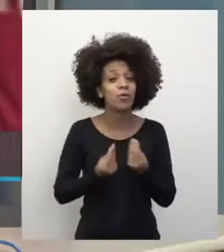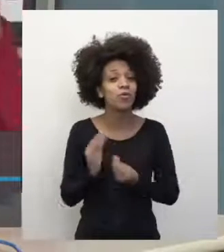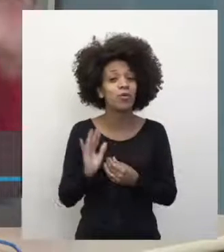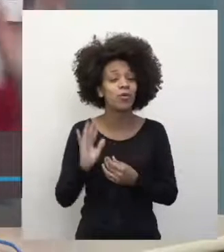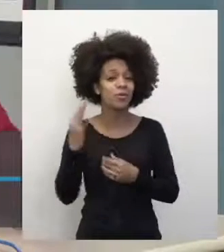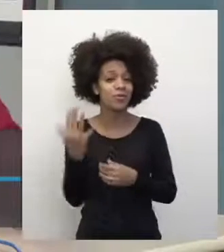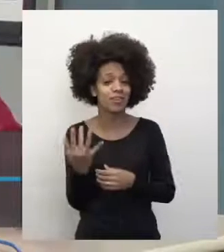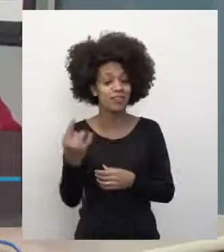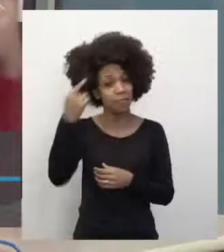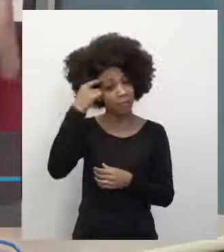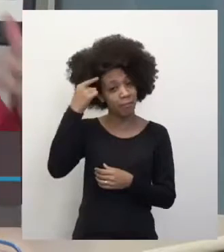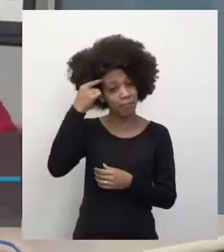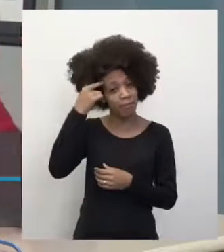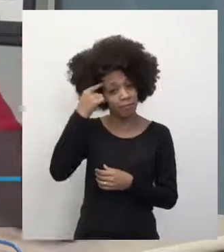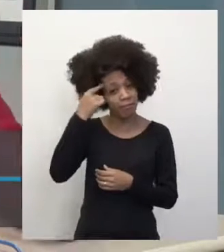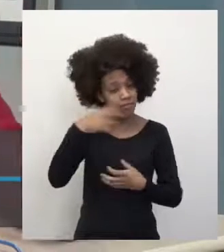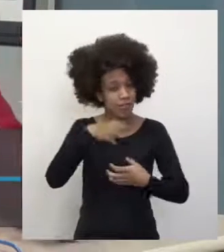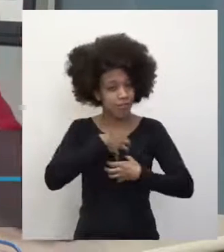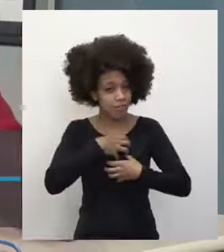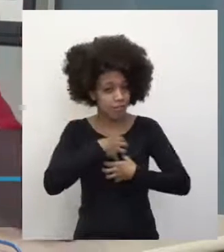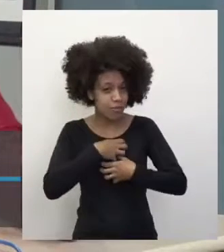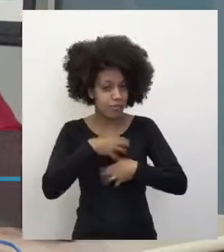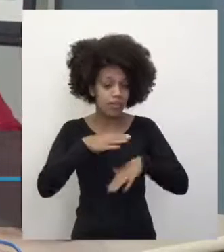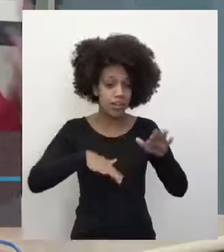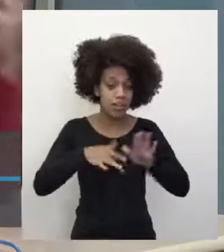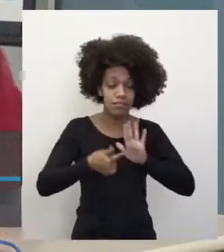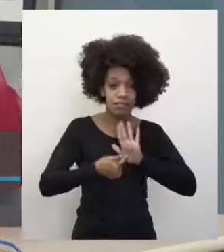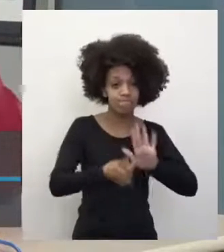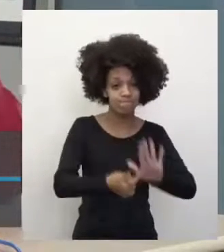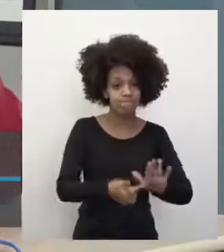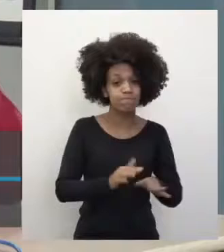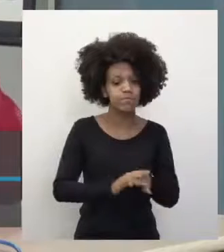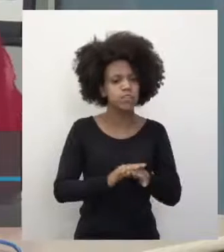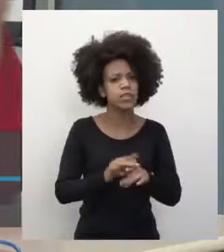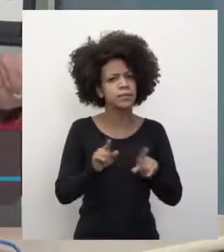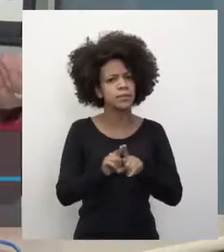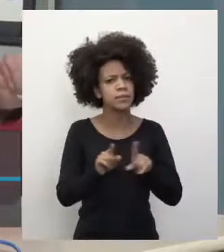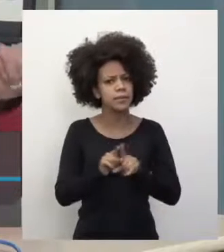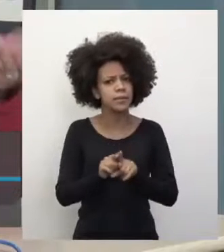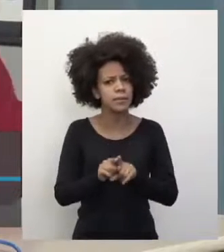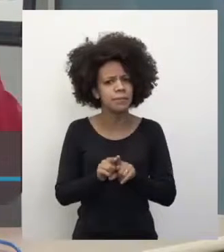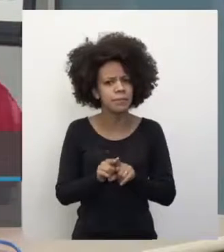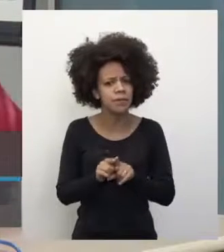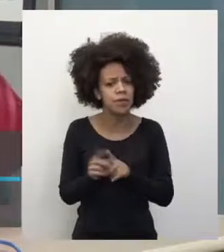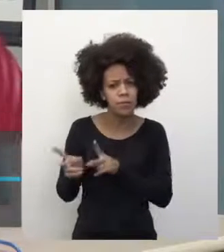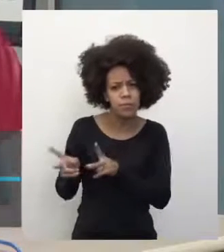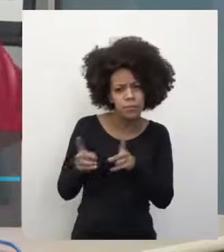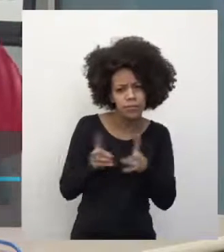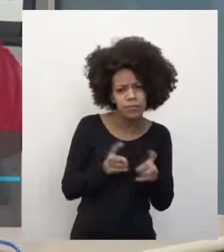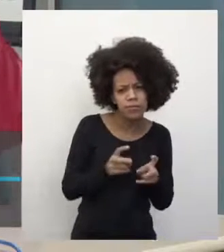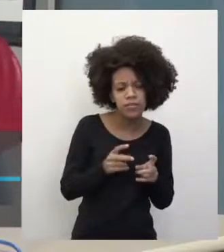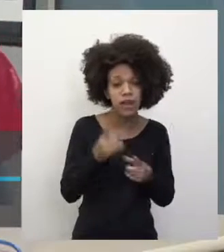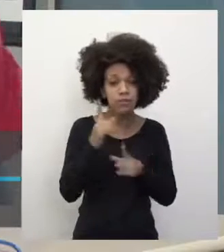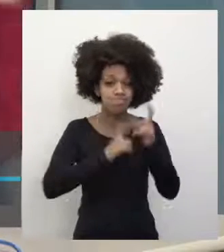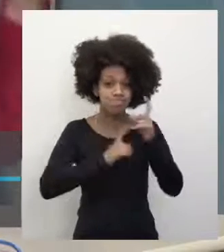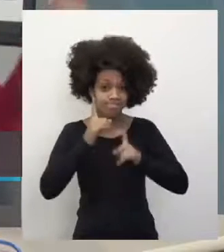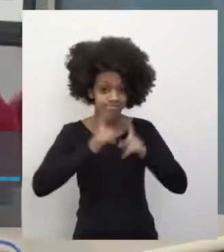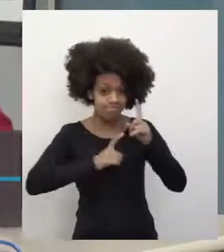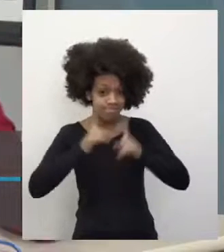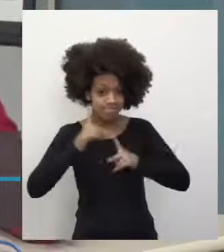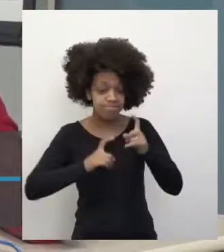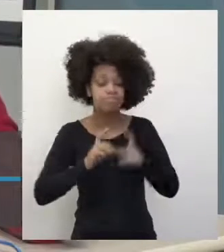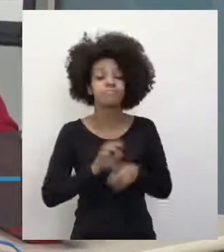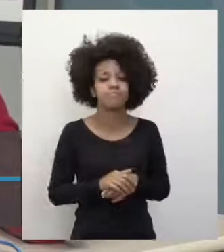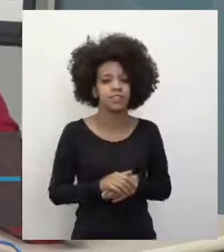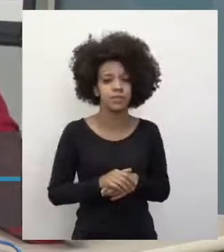Esses pensamentos, esses sentimentos que às vezes a gente coloca, né? E observando aí justamente a mímica, né, facial dos